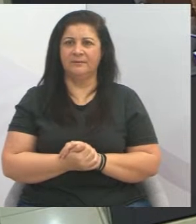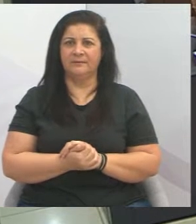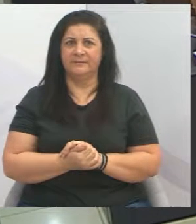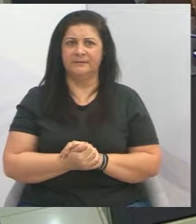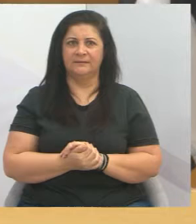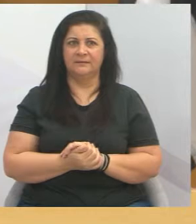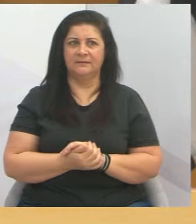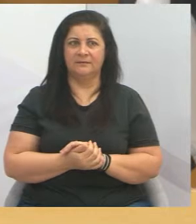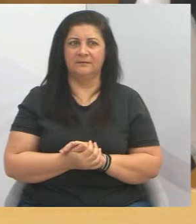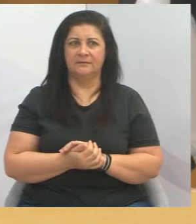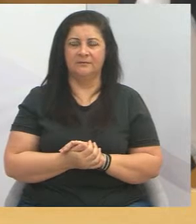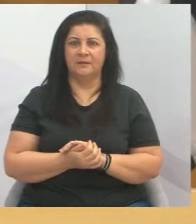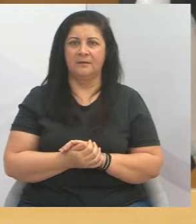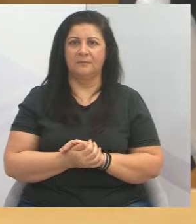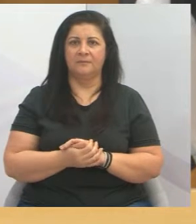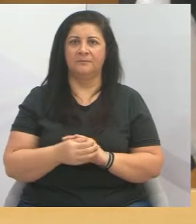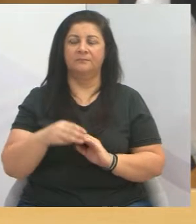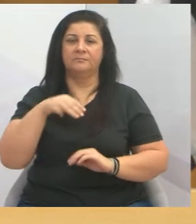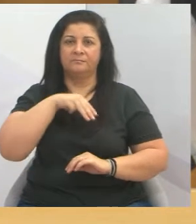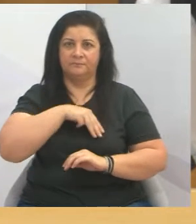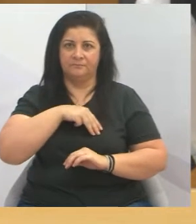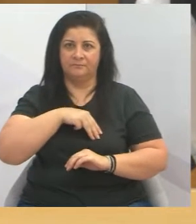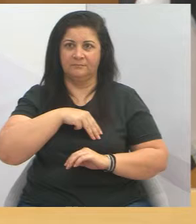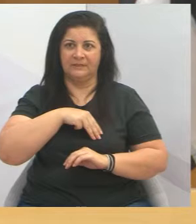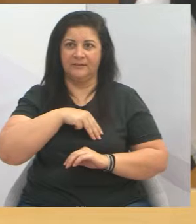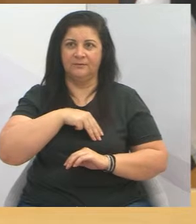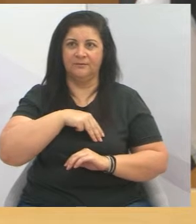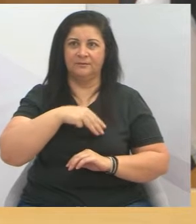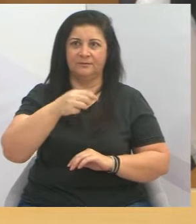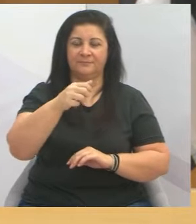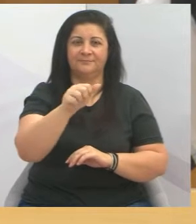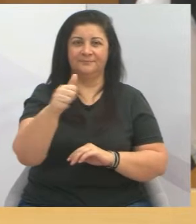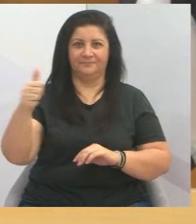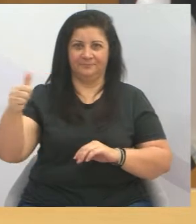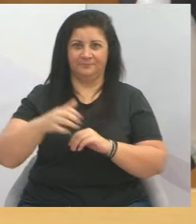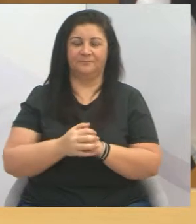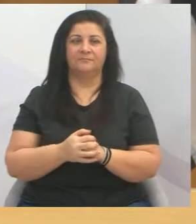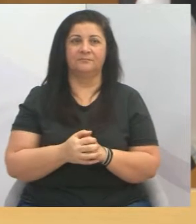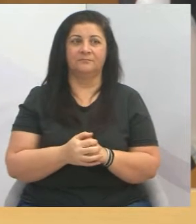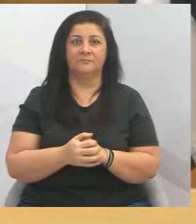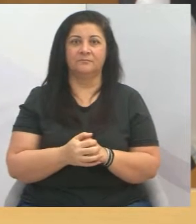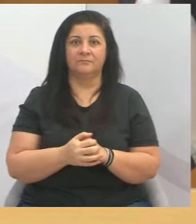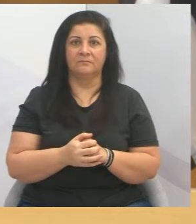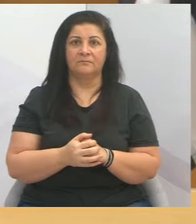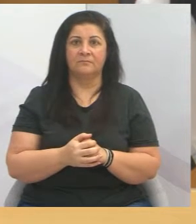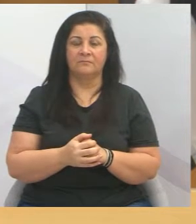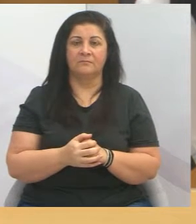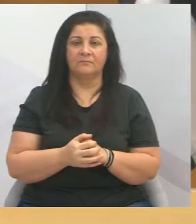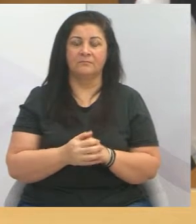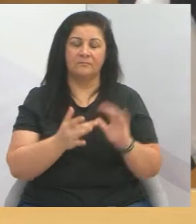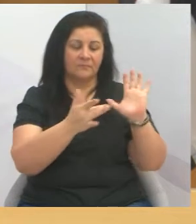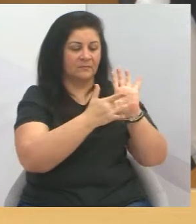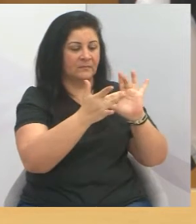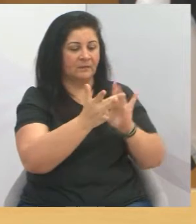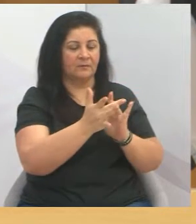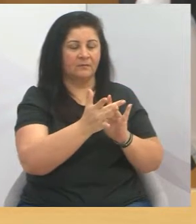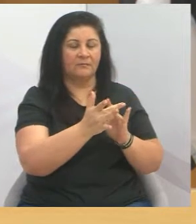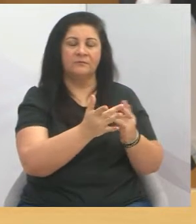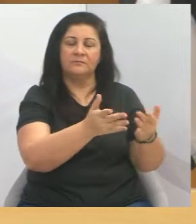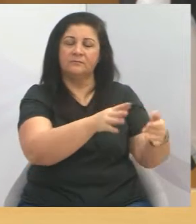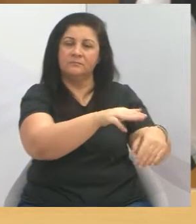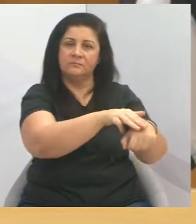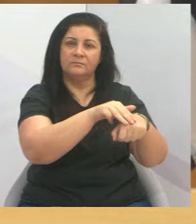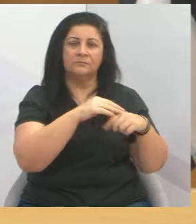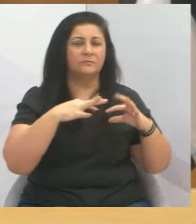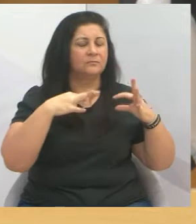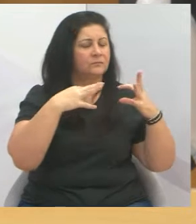Oi Mateus 11:28 a 30 que venham a mim todos que estão